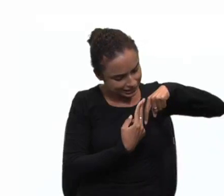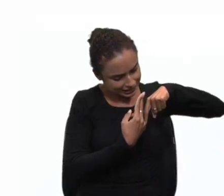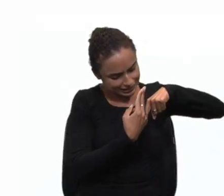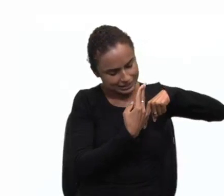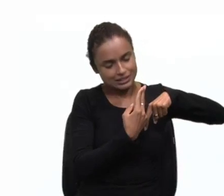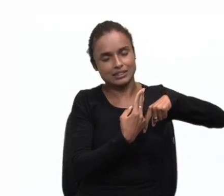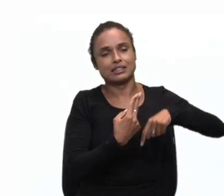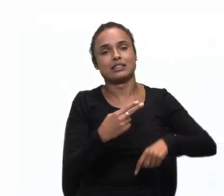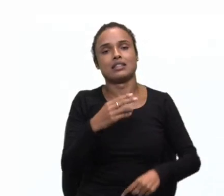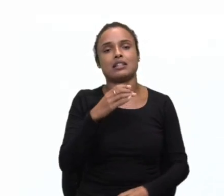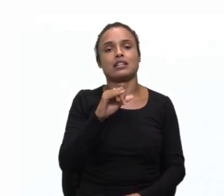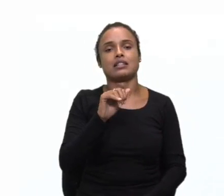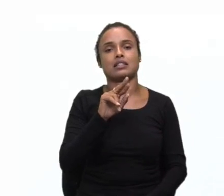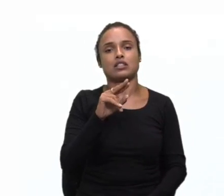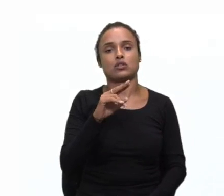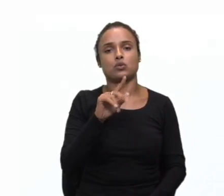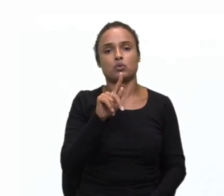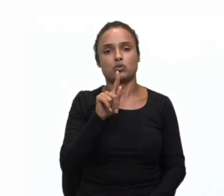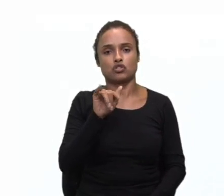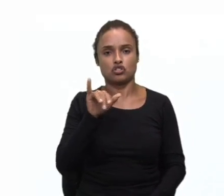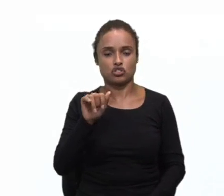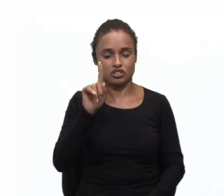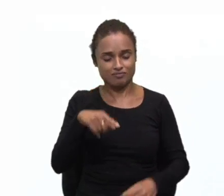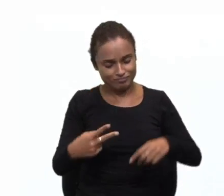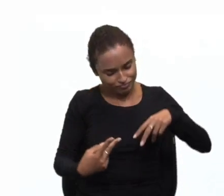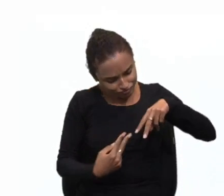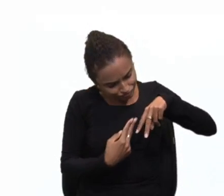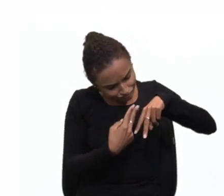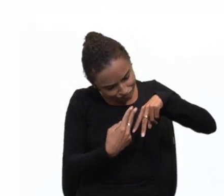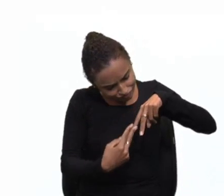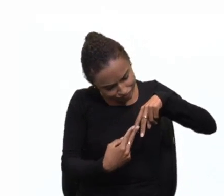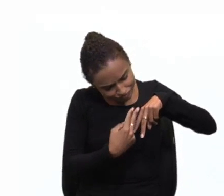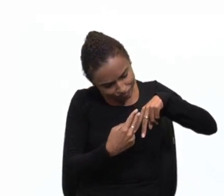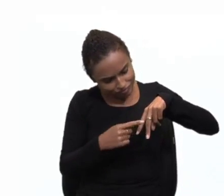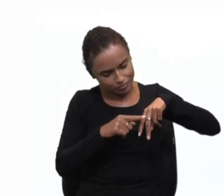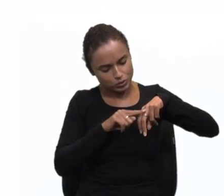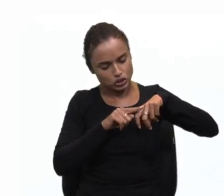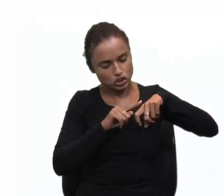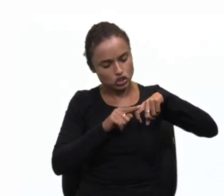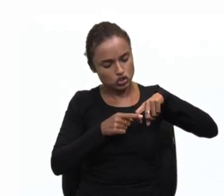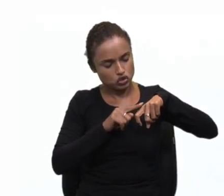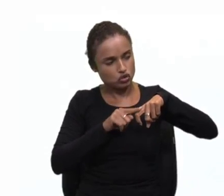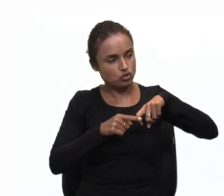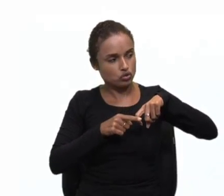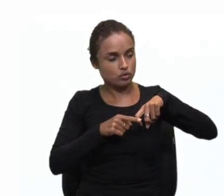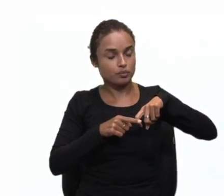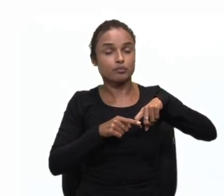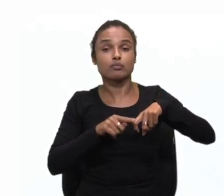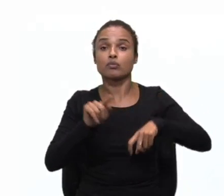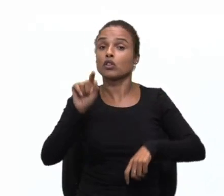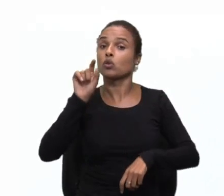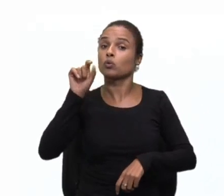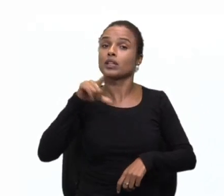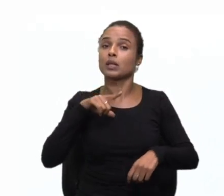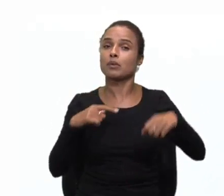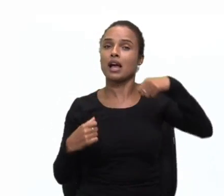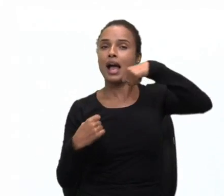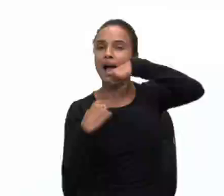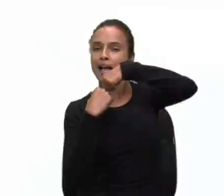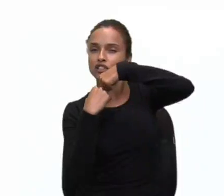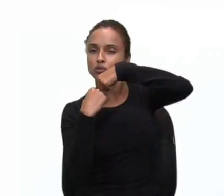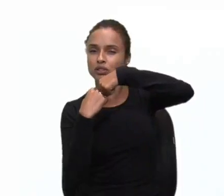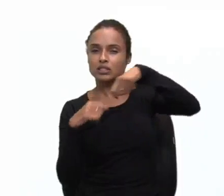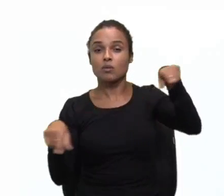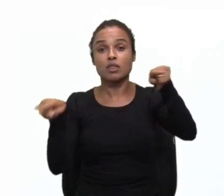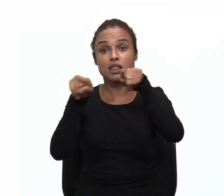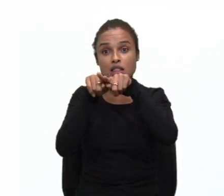Bom, e nós temos articulações no tornozelo e no pé. O